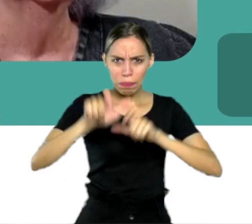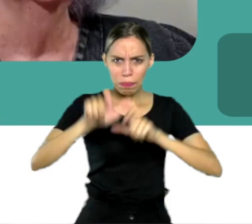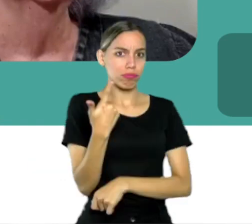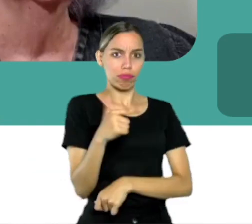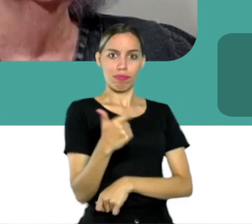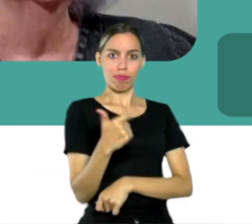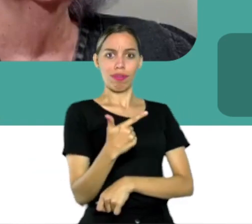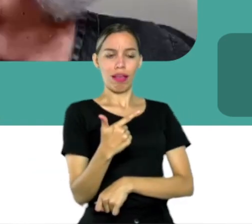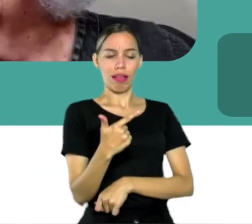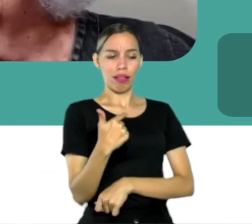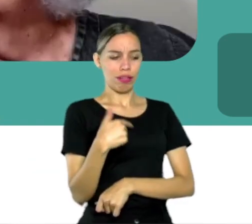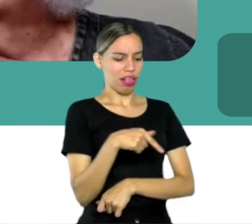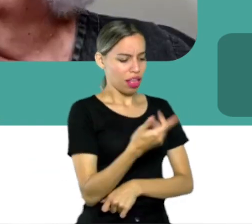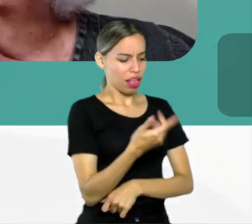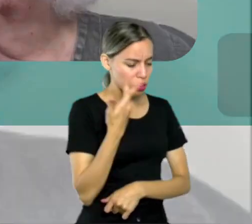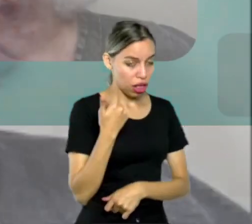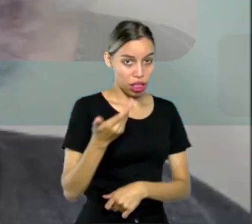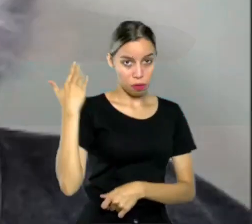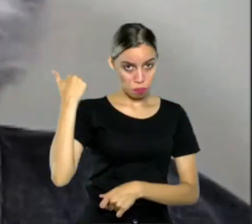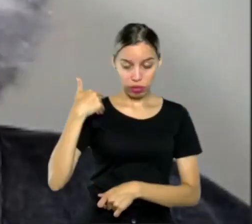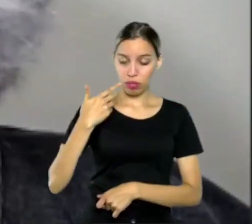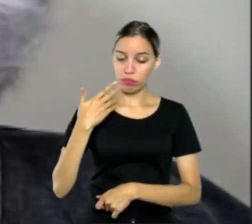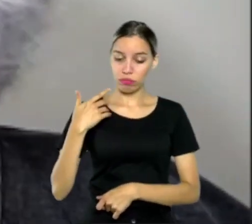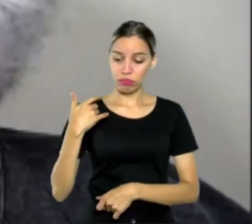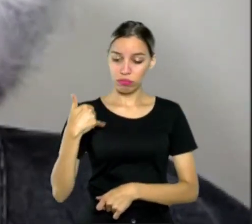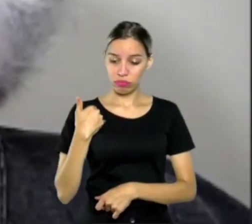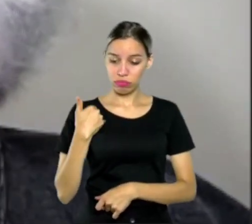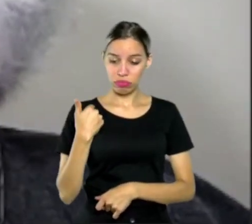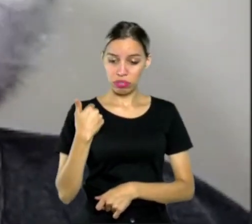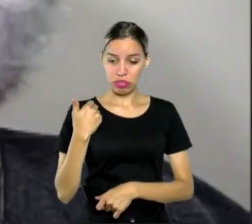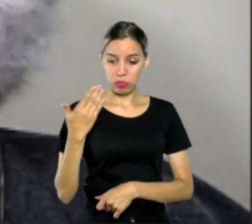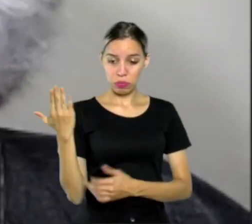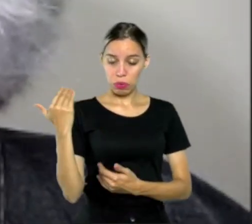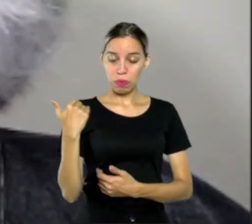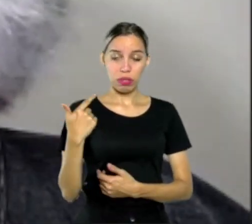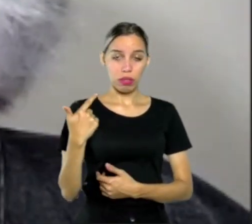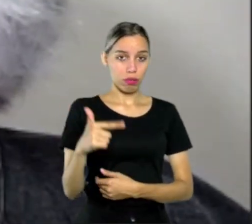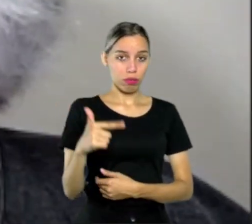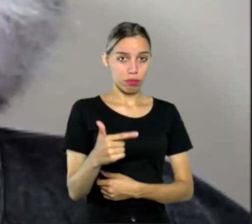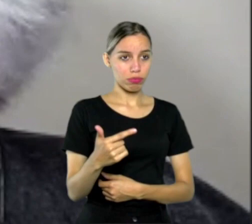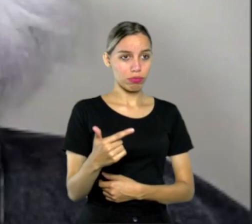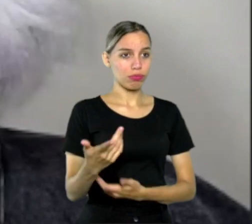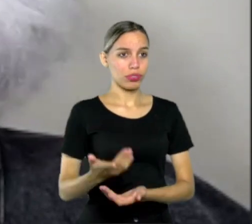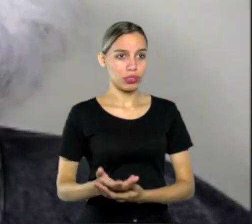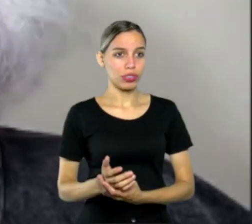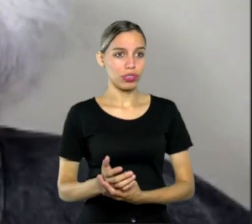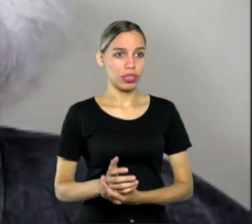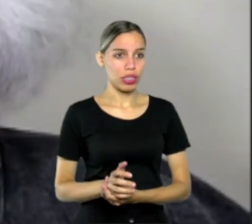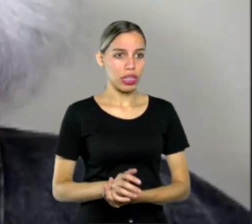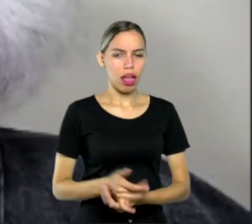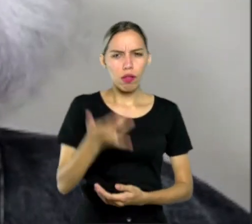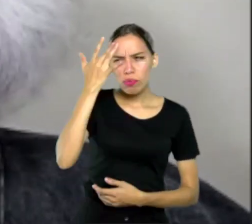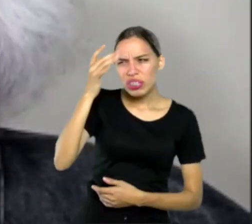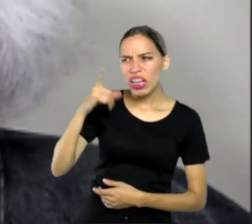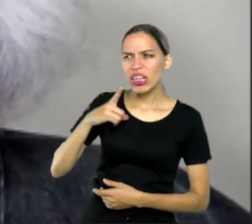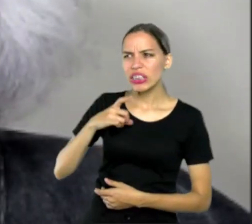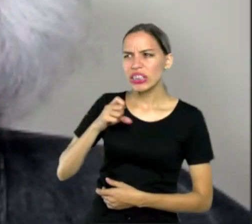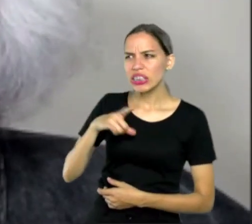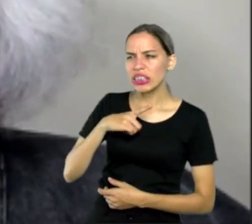deve estar por aqui, depois eu vou ver que eu não sei se eu sei ele de cor, mas eu tenho ele aqui, Camões para